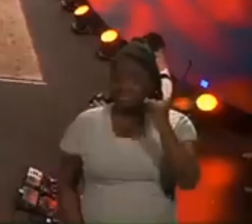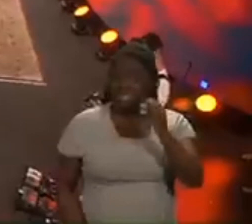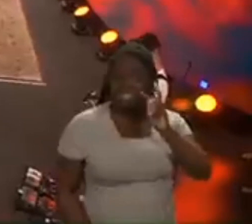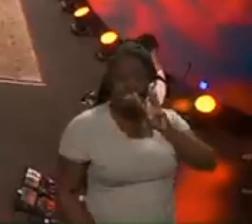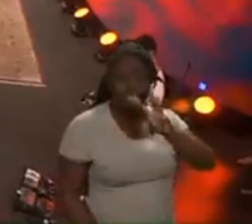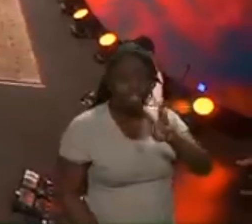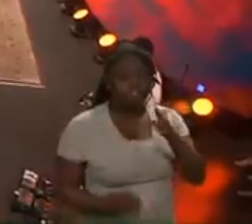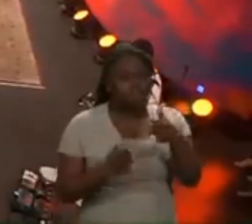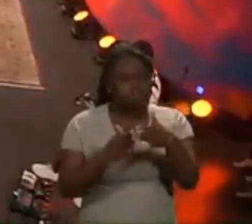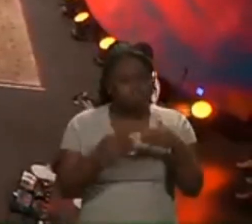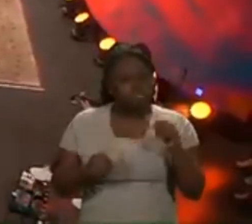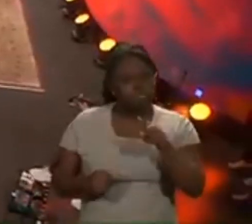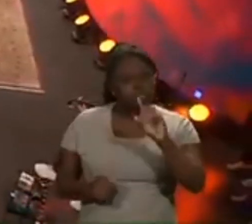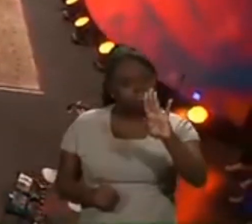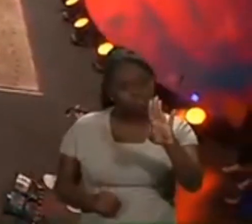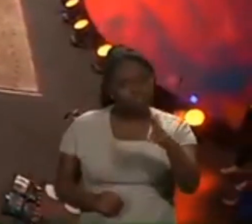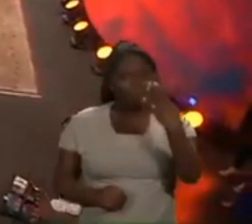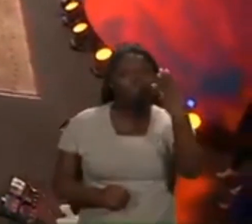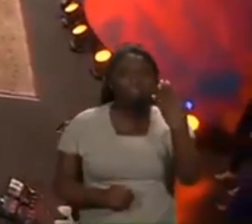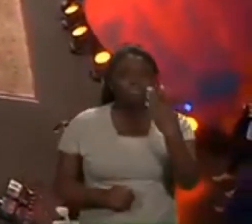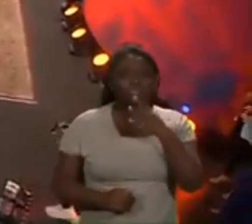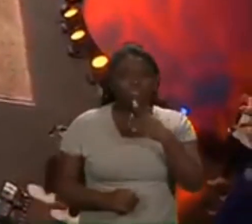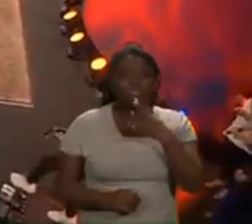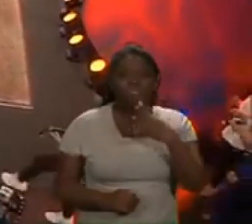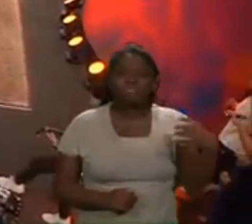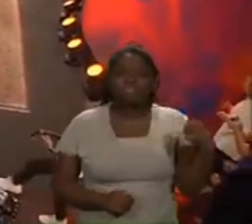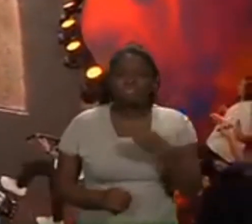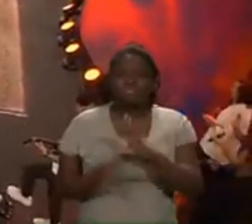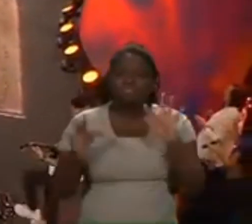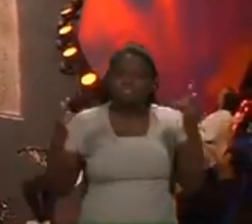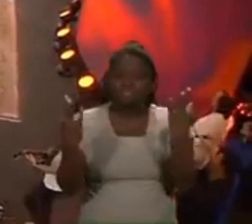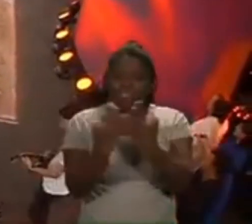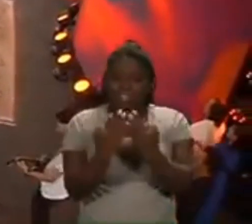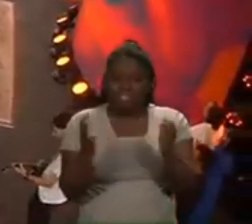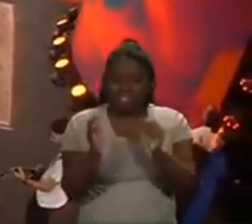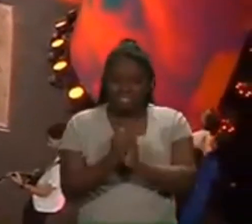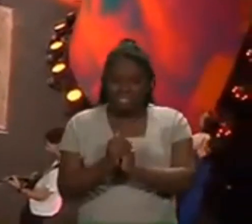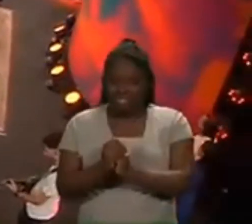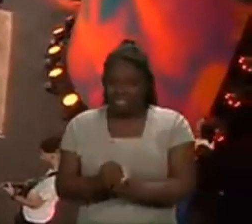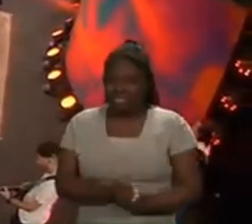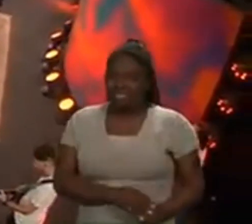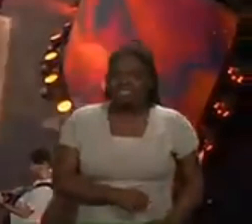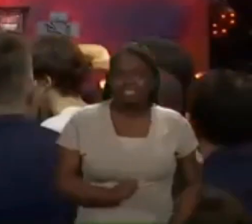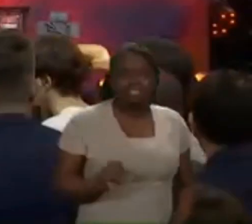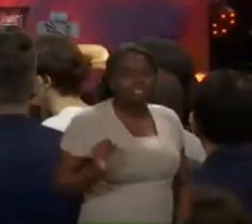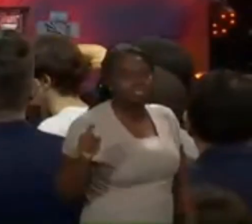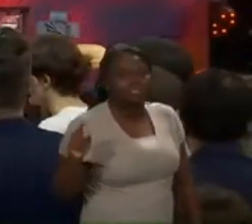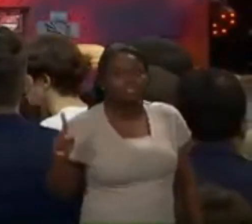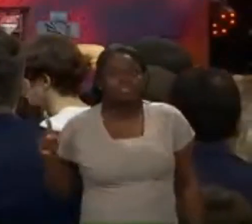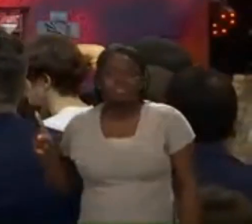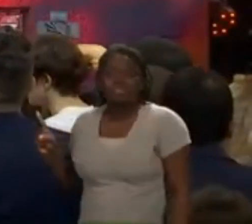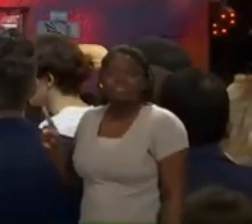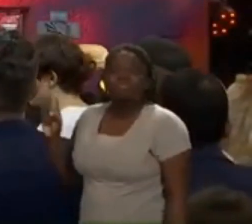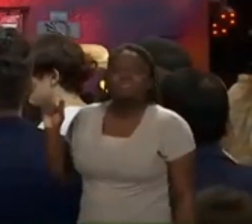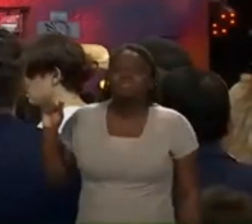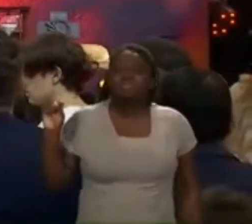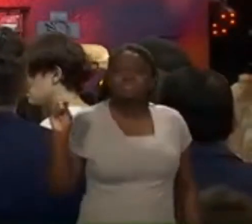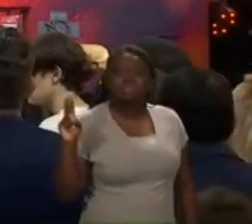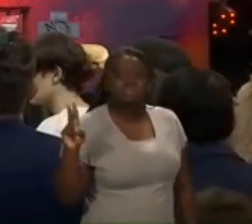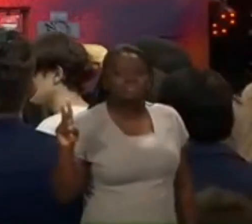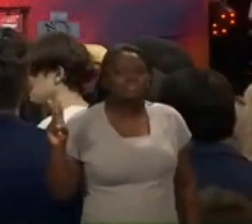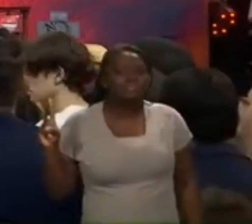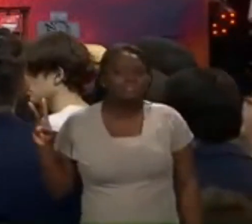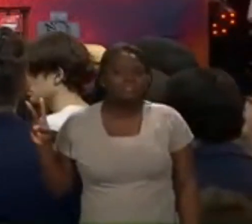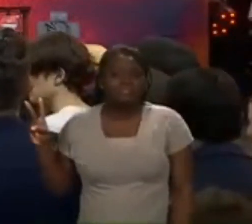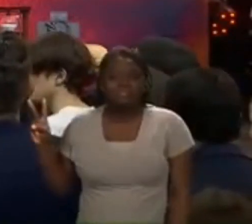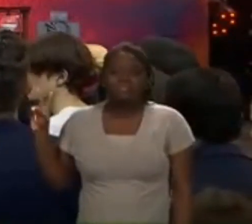Marques, em quem tanto confio, seguir como pastor responsável pela Lagoinha Matriz a partir de